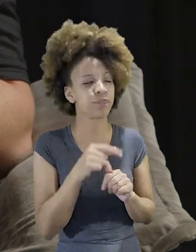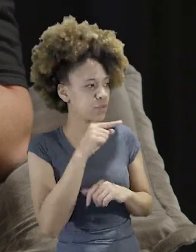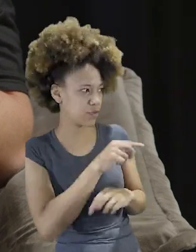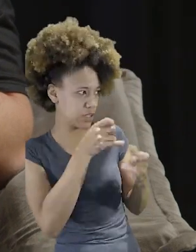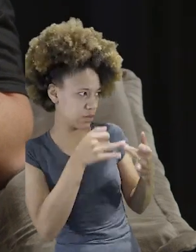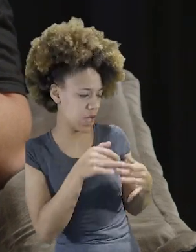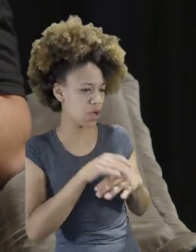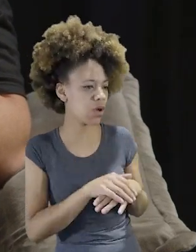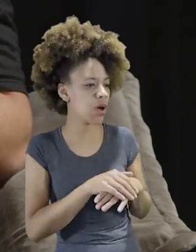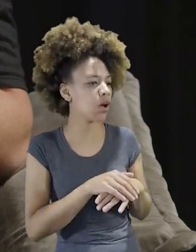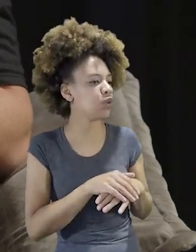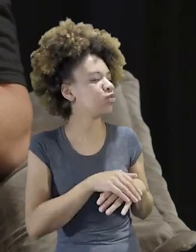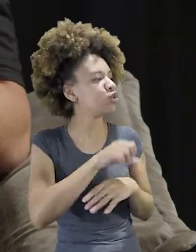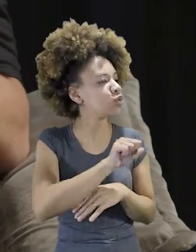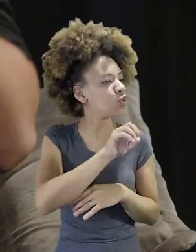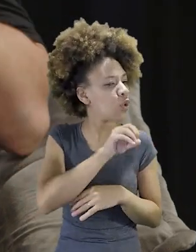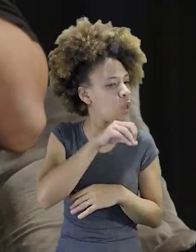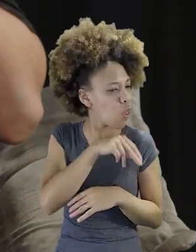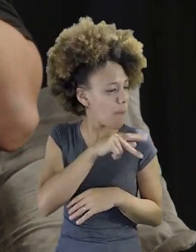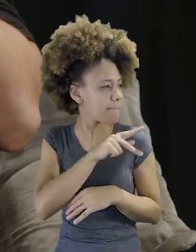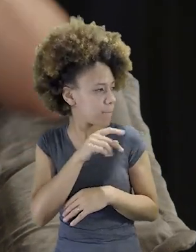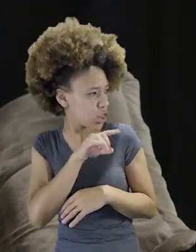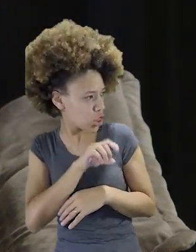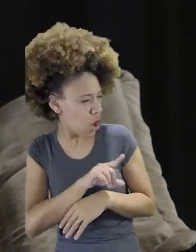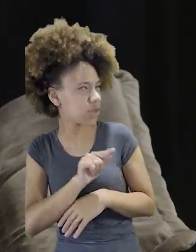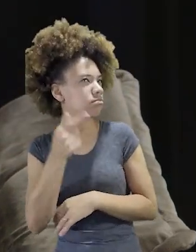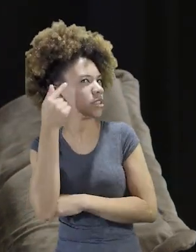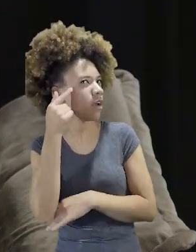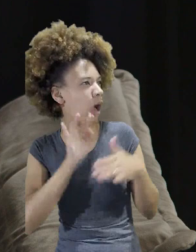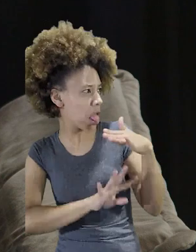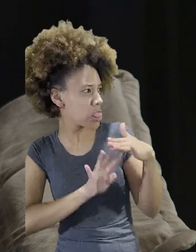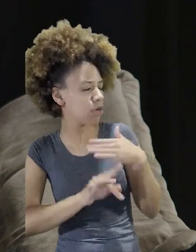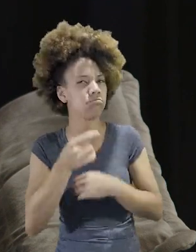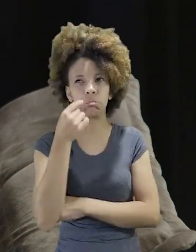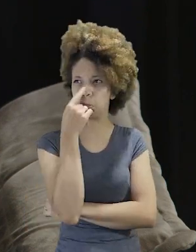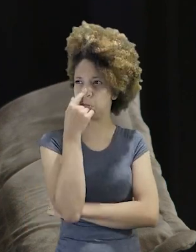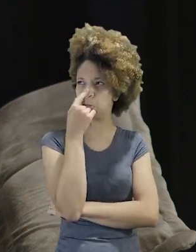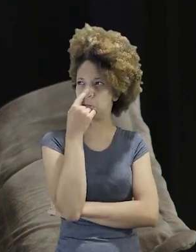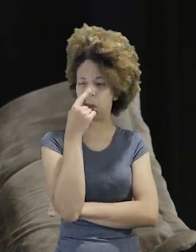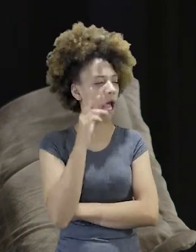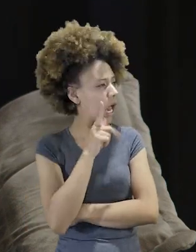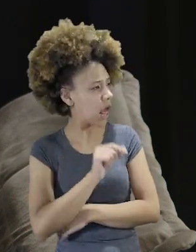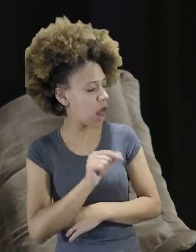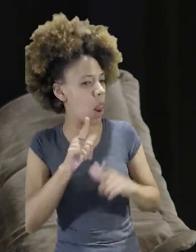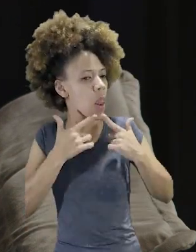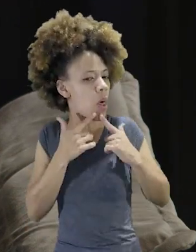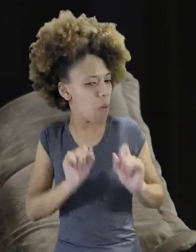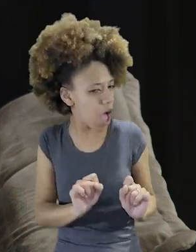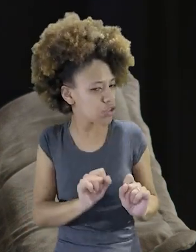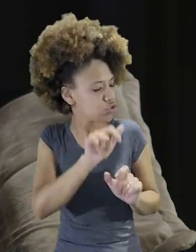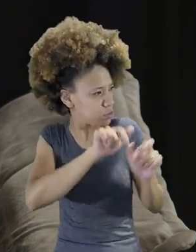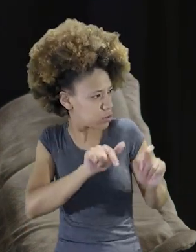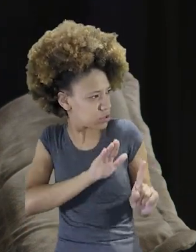cara gringo eu fico pensando assim a gente tá falando de uma linguagem de uns cara dos Estados Unidos que